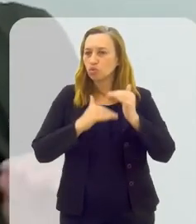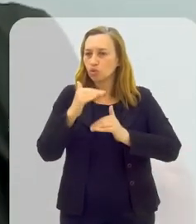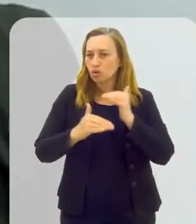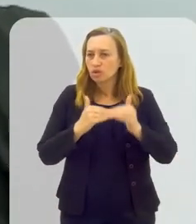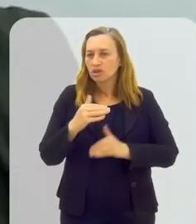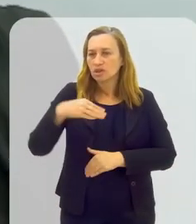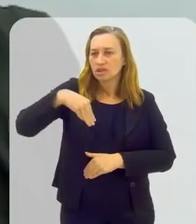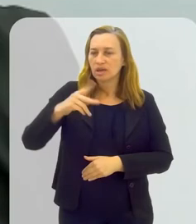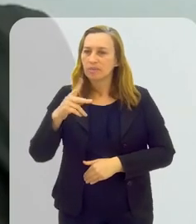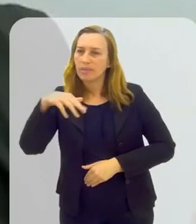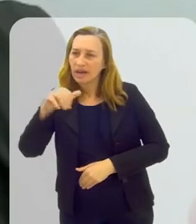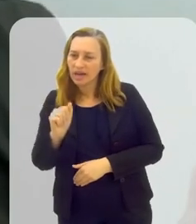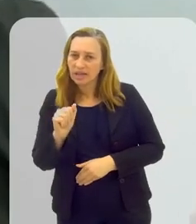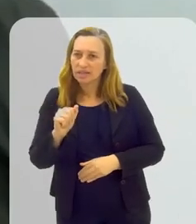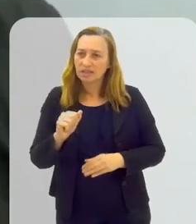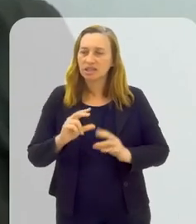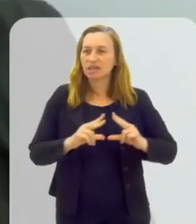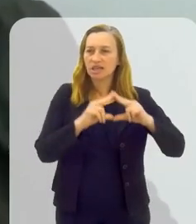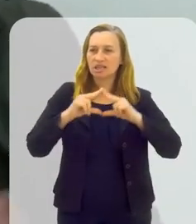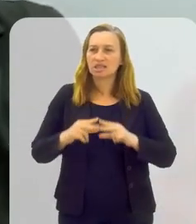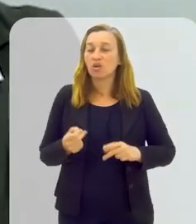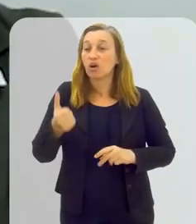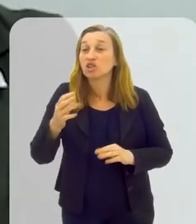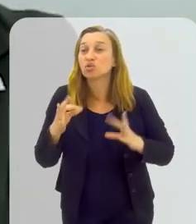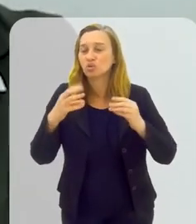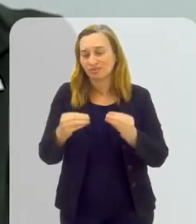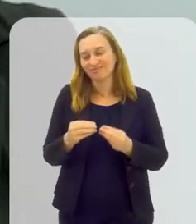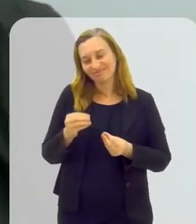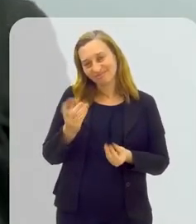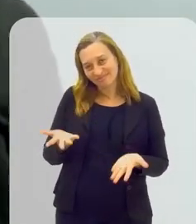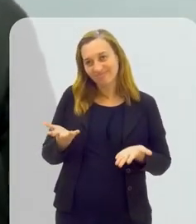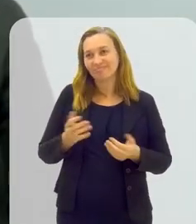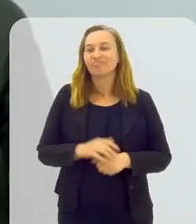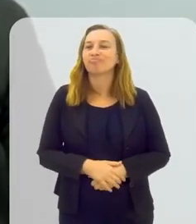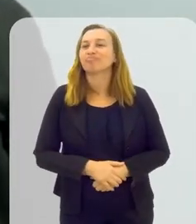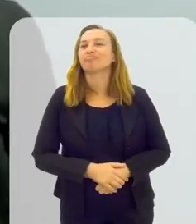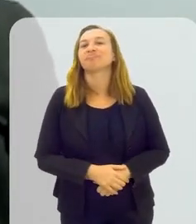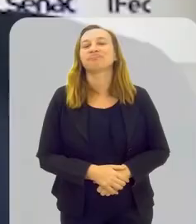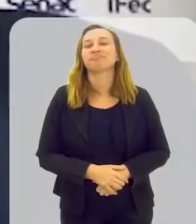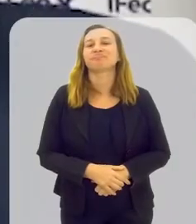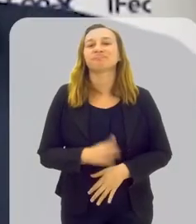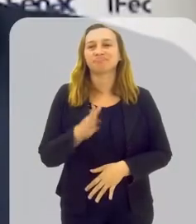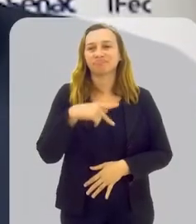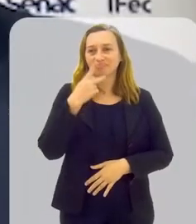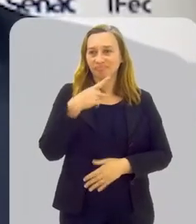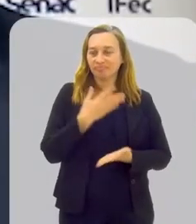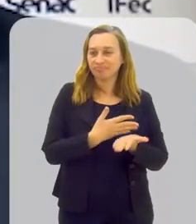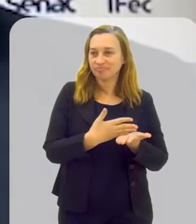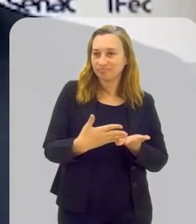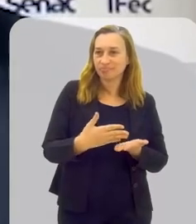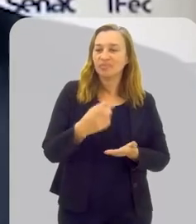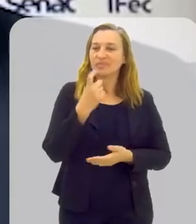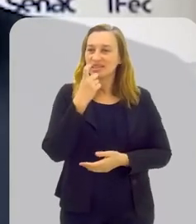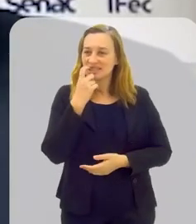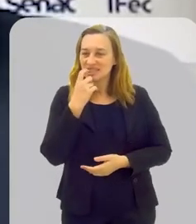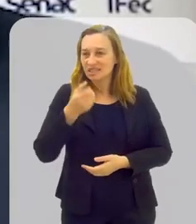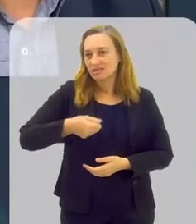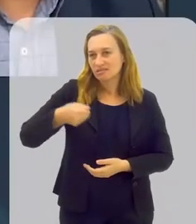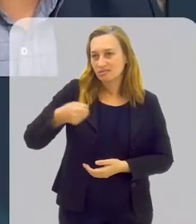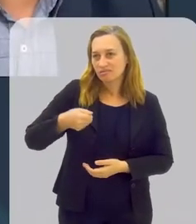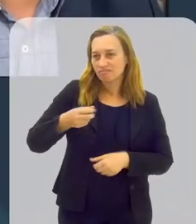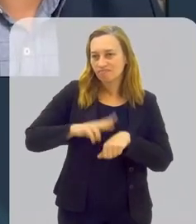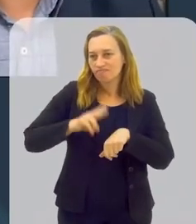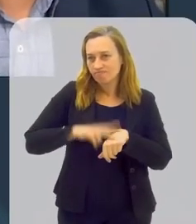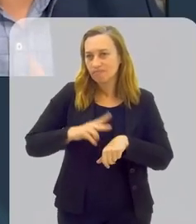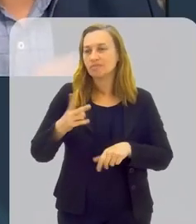sobre essa evolução aí da máquina que recicla quase tudo pois sim né então a gente como eu falei a gente